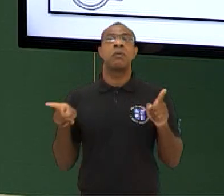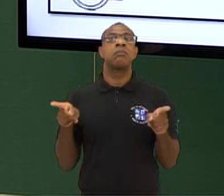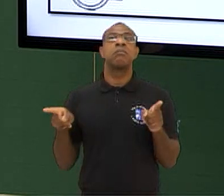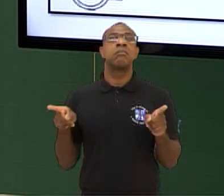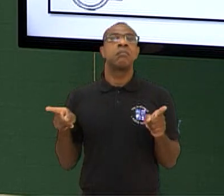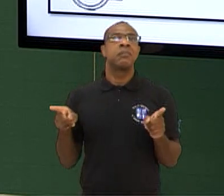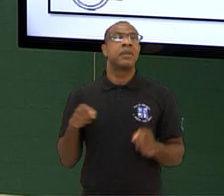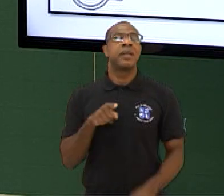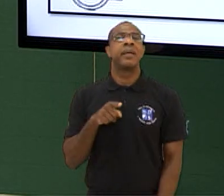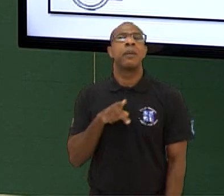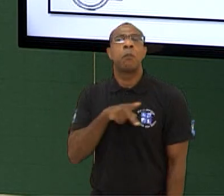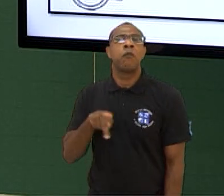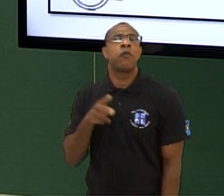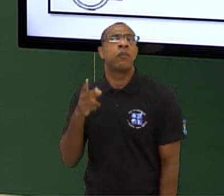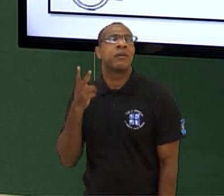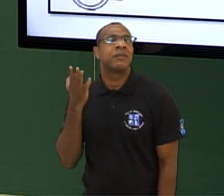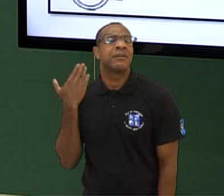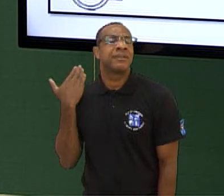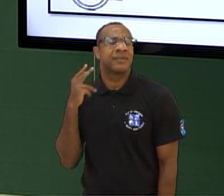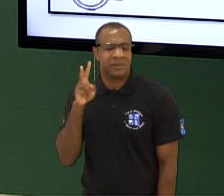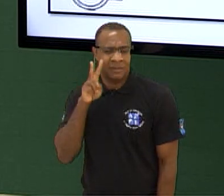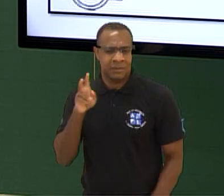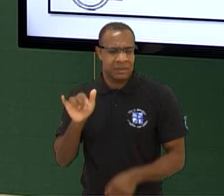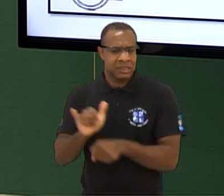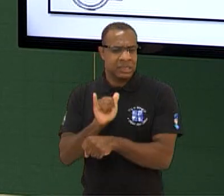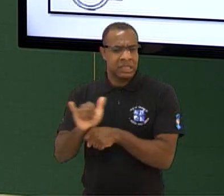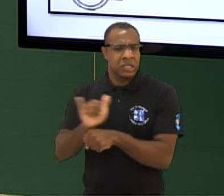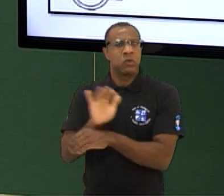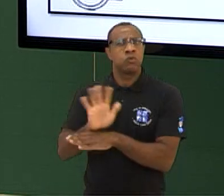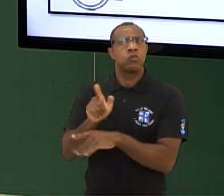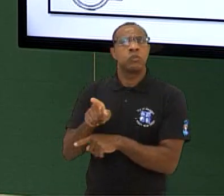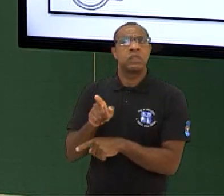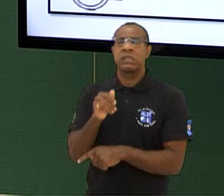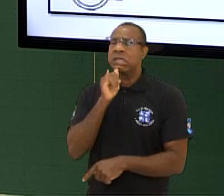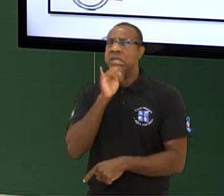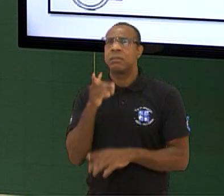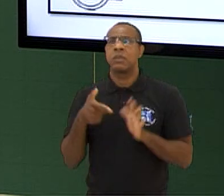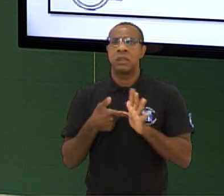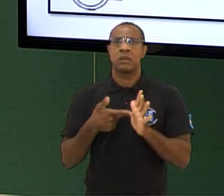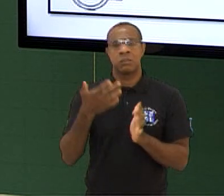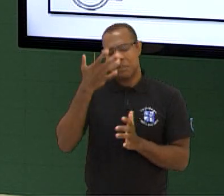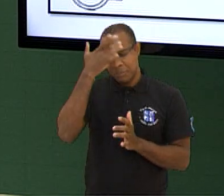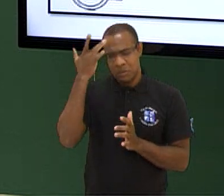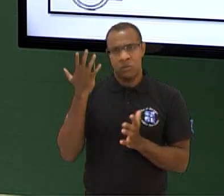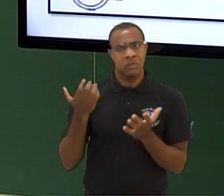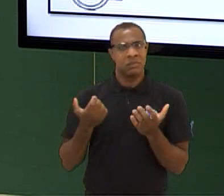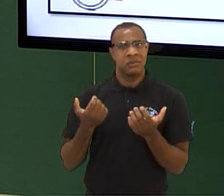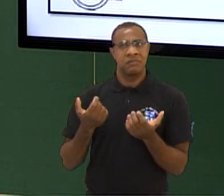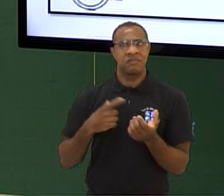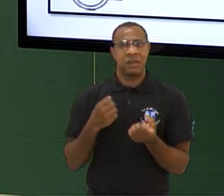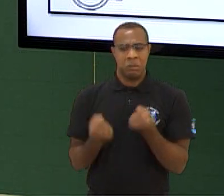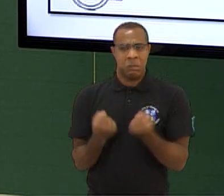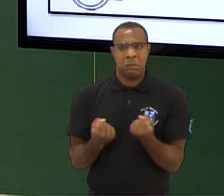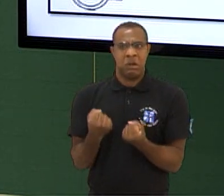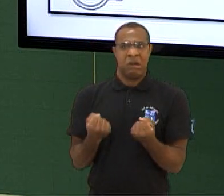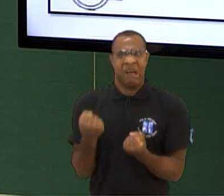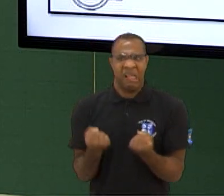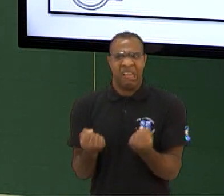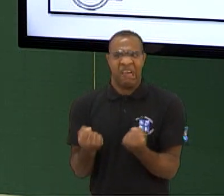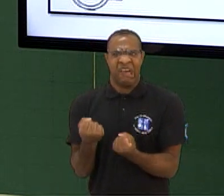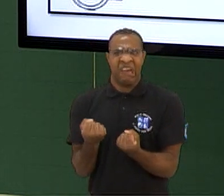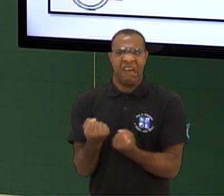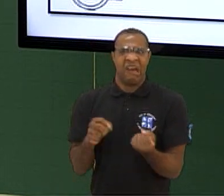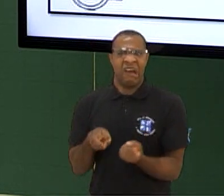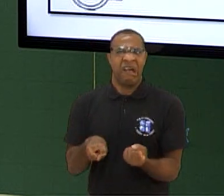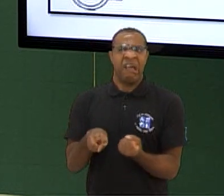em alguns vídeos de YouTube e tudo mais, que, por exemplo, para a galera poder fazer arrancadão, eles colocam, por exemplo,